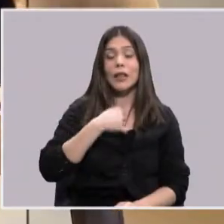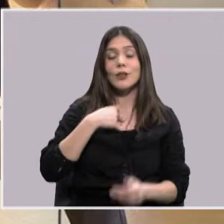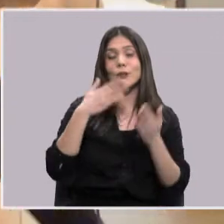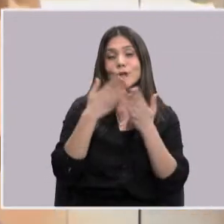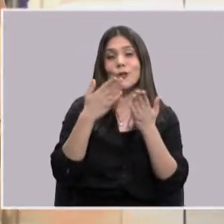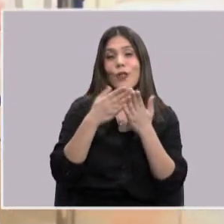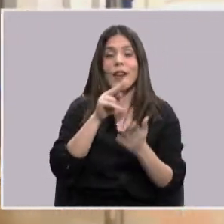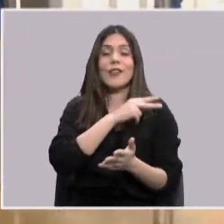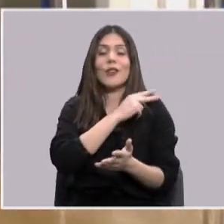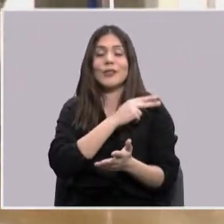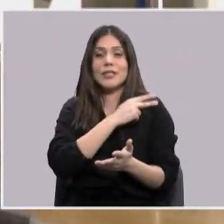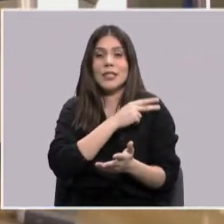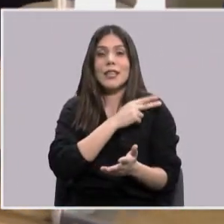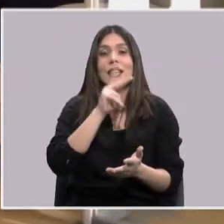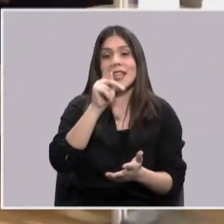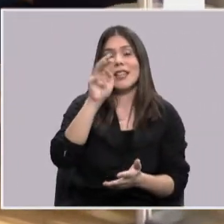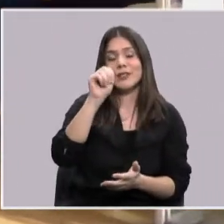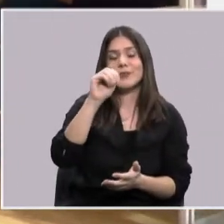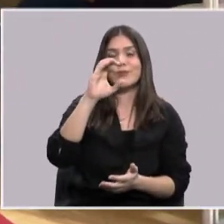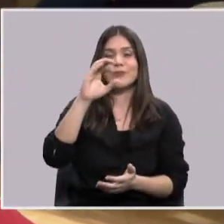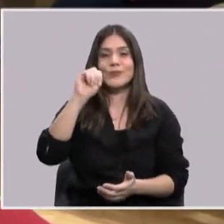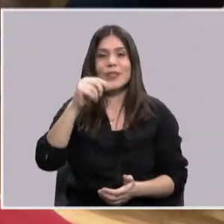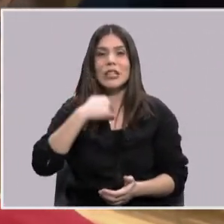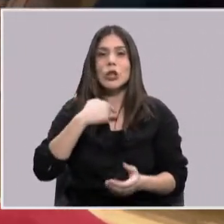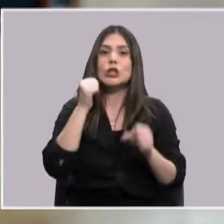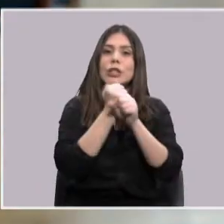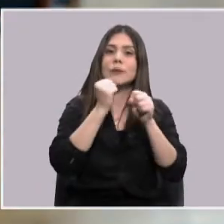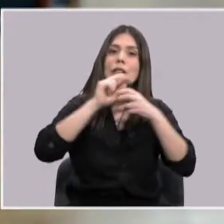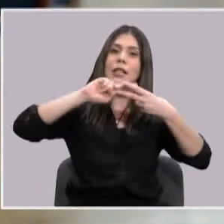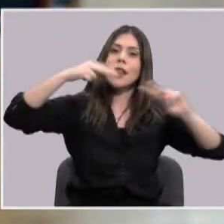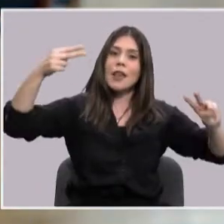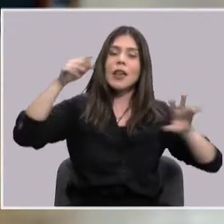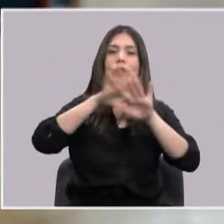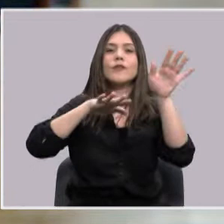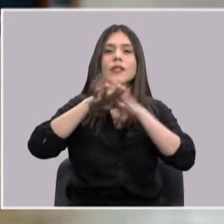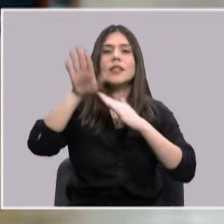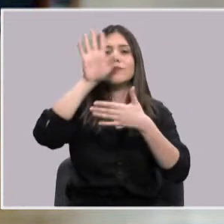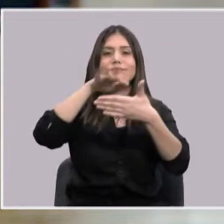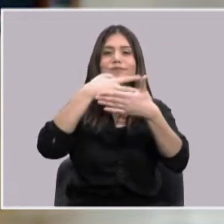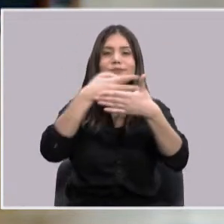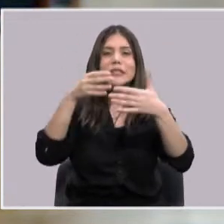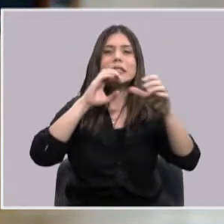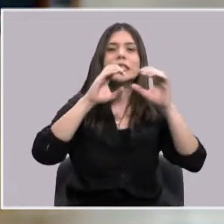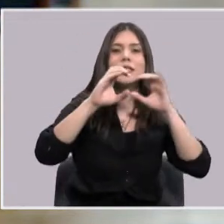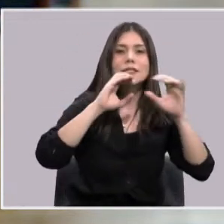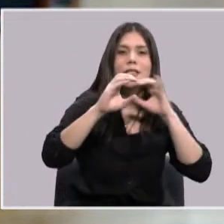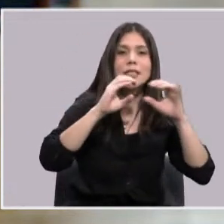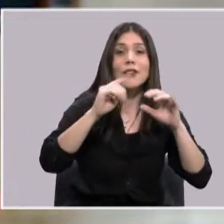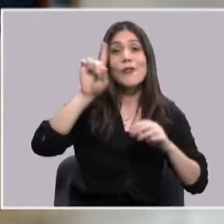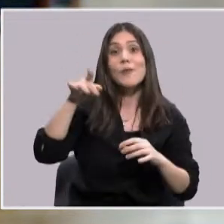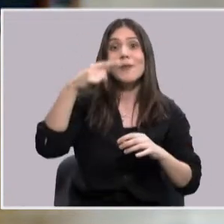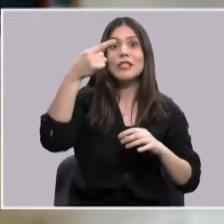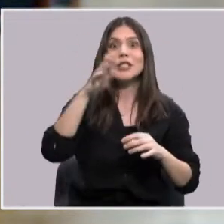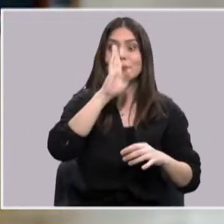Quando estava a estudar na ESCS, estava a trabalhar numa autarquia e aí fazia planos de comunicação. Foi a primeira vez que tive que levar